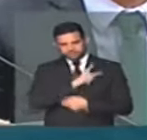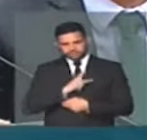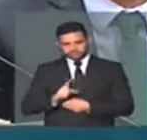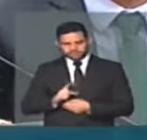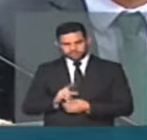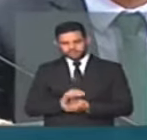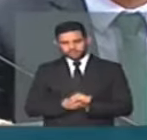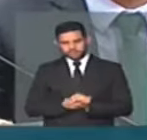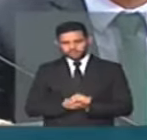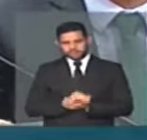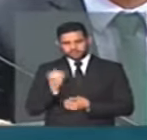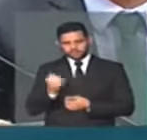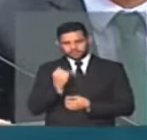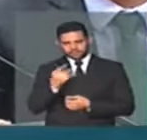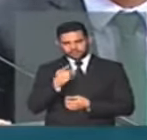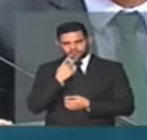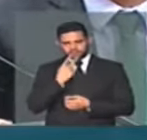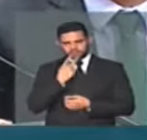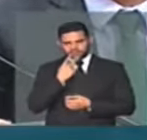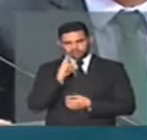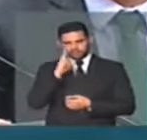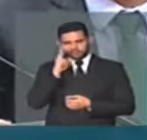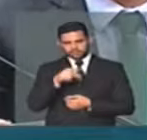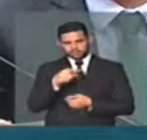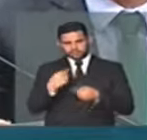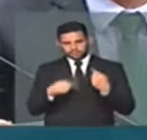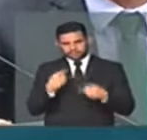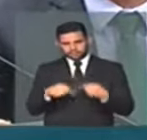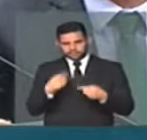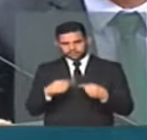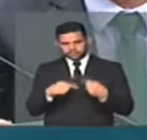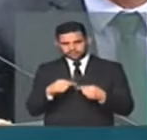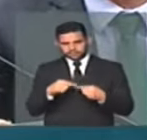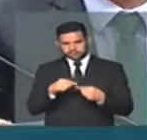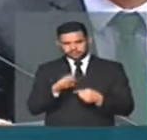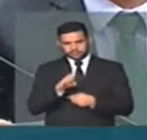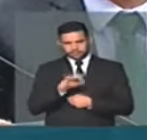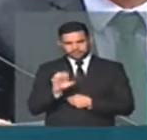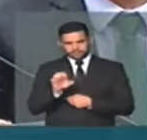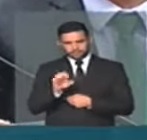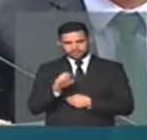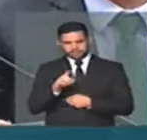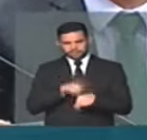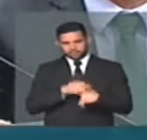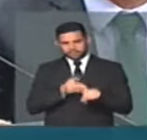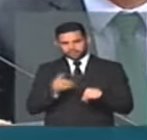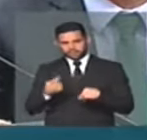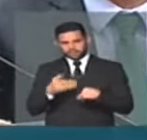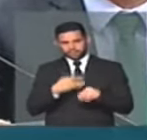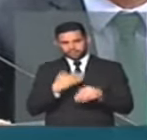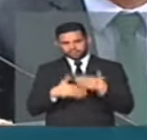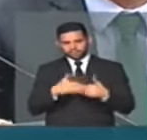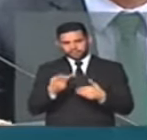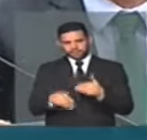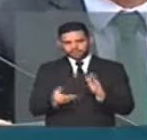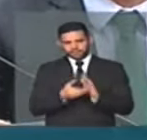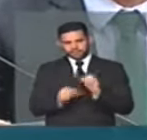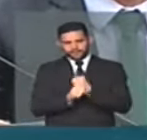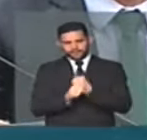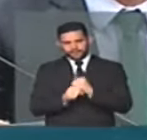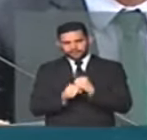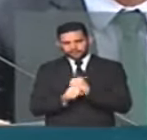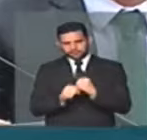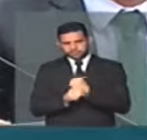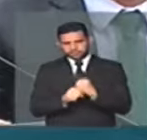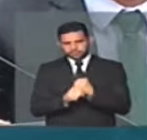presidente, é importante dizer que eu vi o debate do ECA, o quanto tempo ele durou nessa casa. Muitos